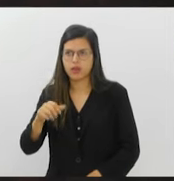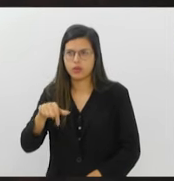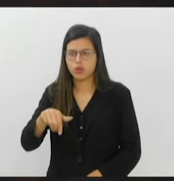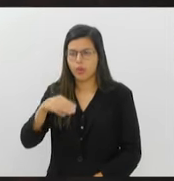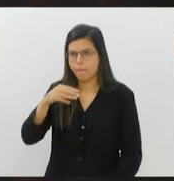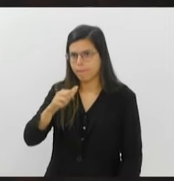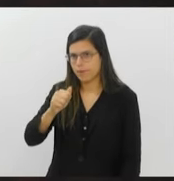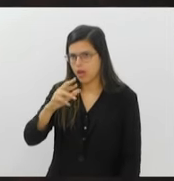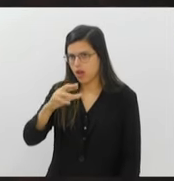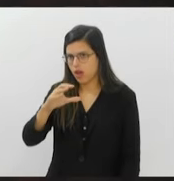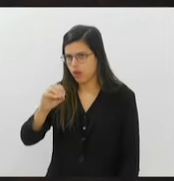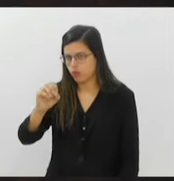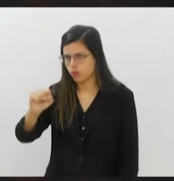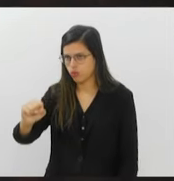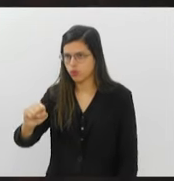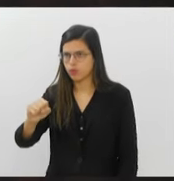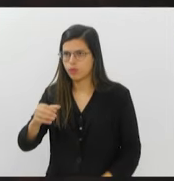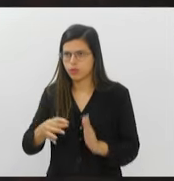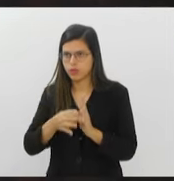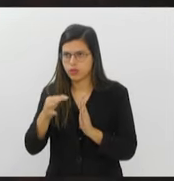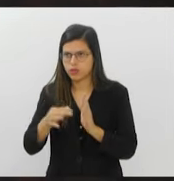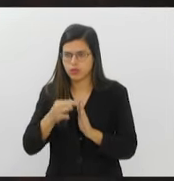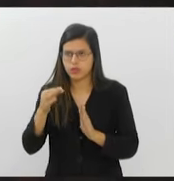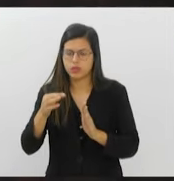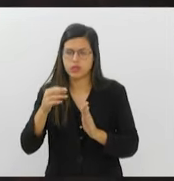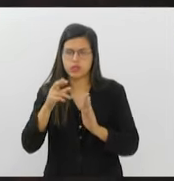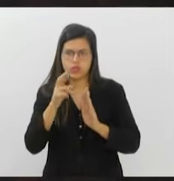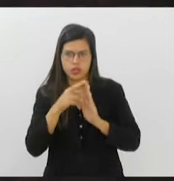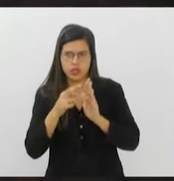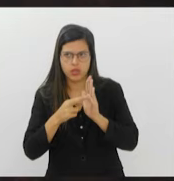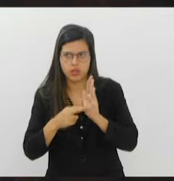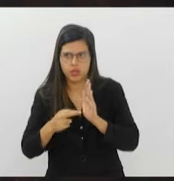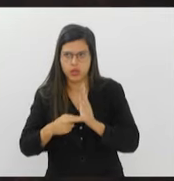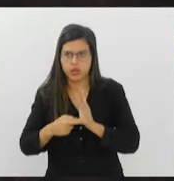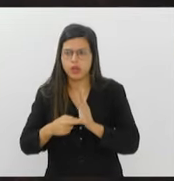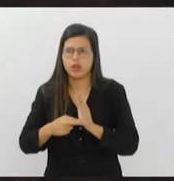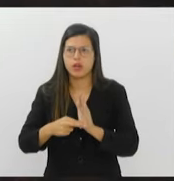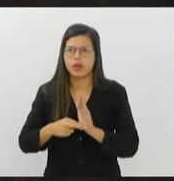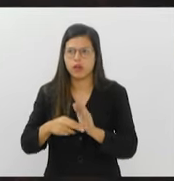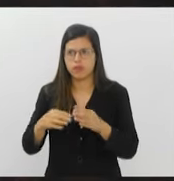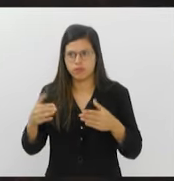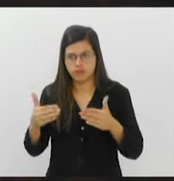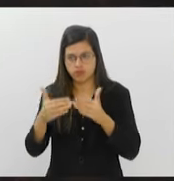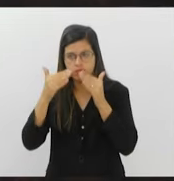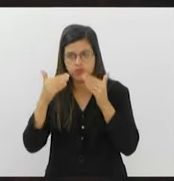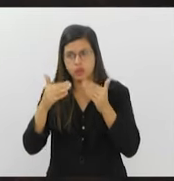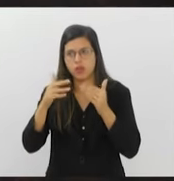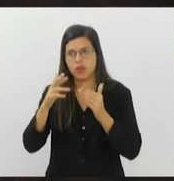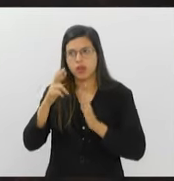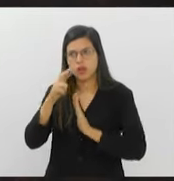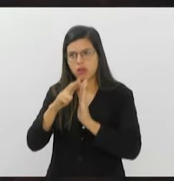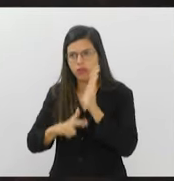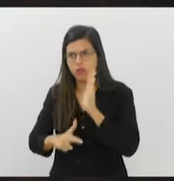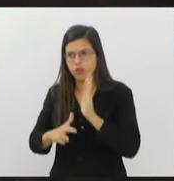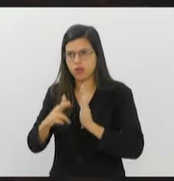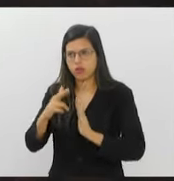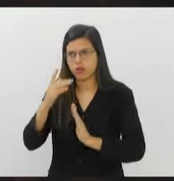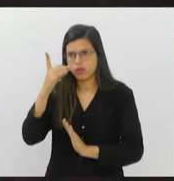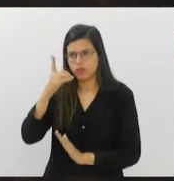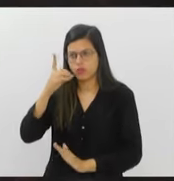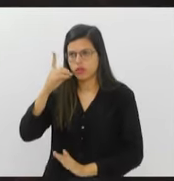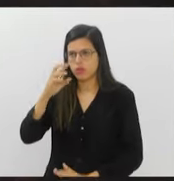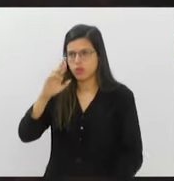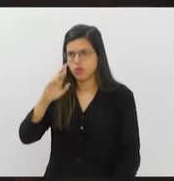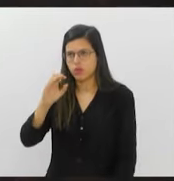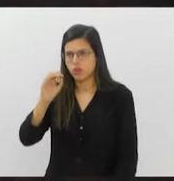Santos. Parecer da Comissão de Normas Internas e Proposições Externas favorável, relatoria do deputado Rodrigo